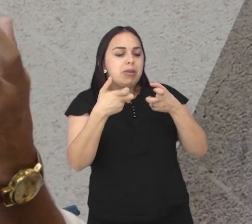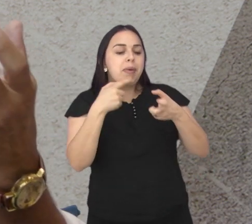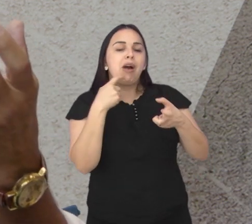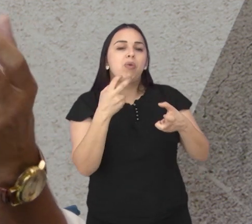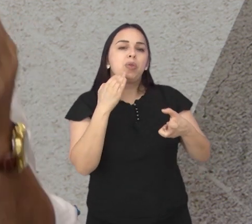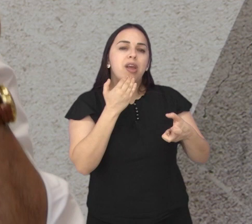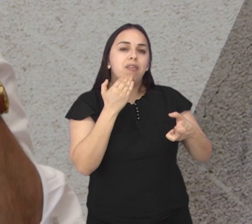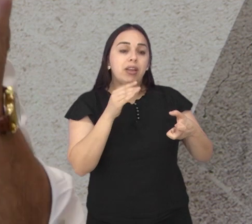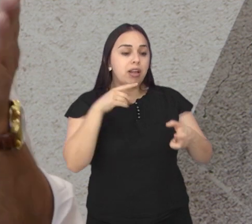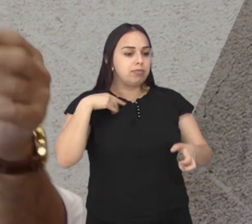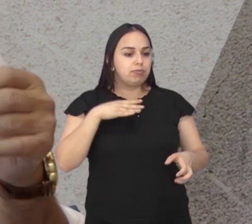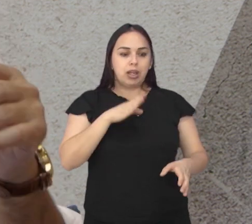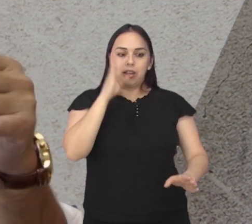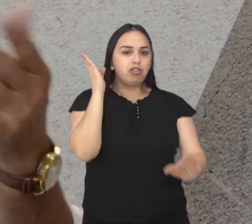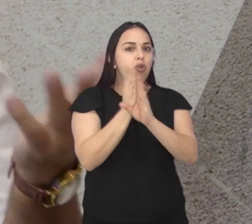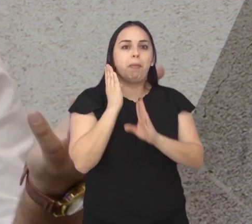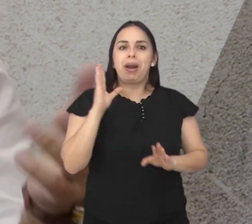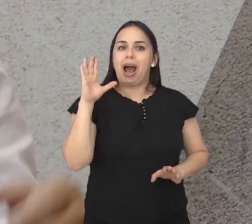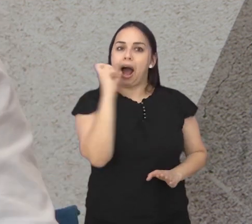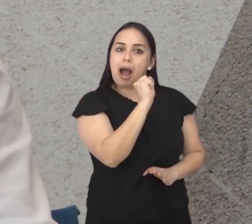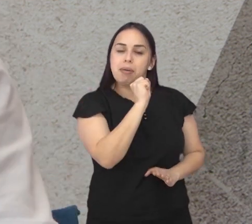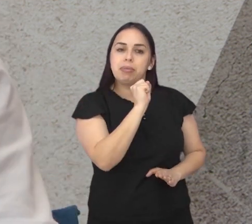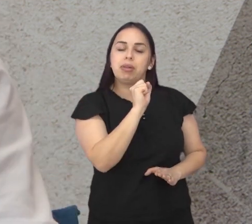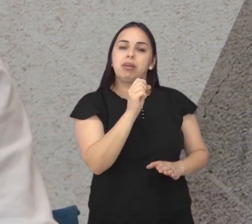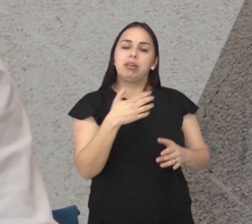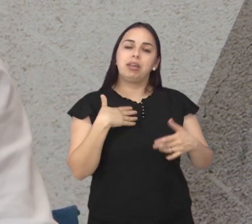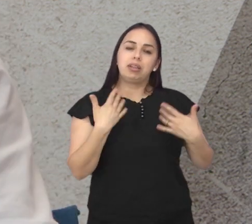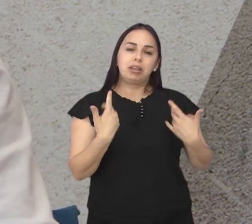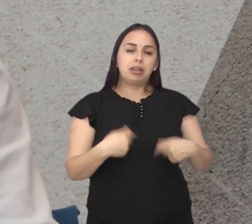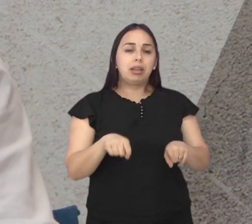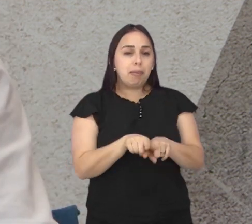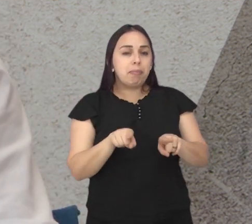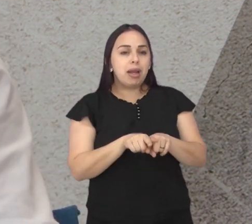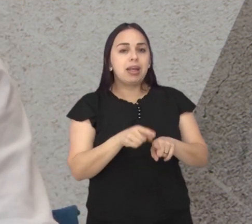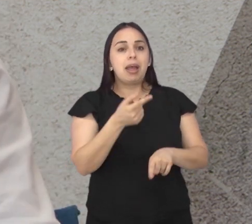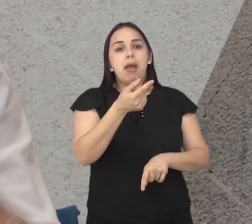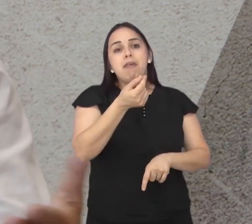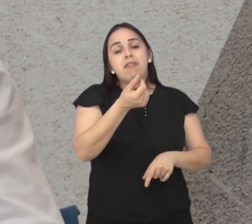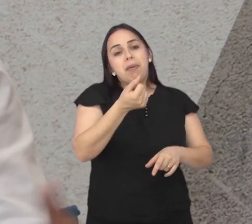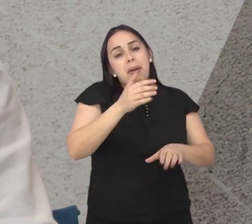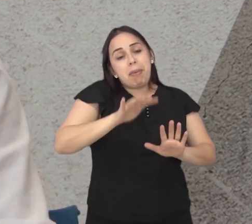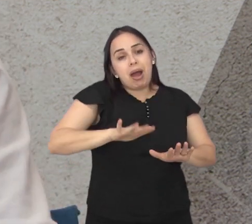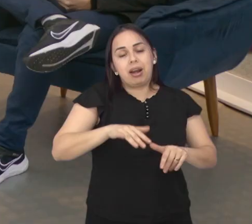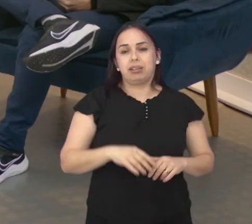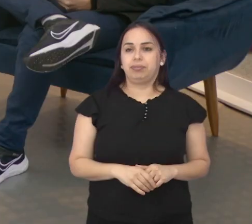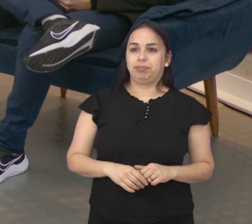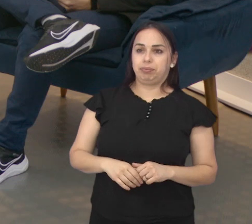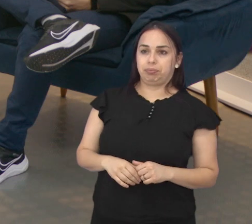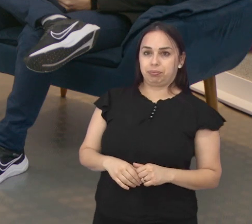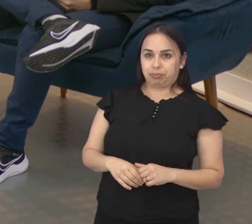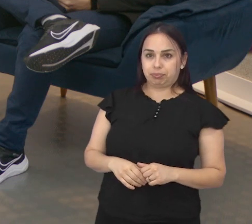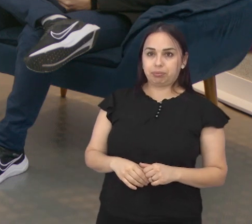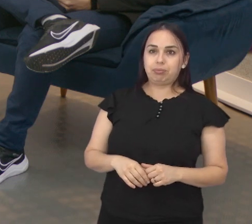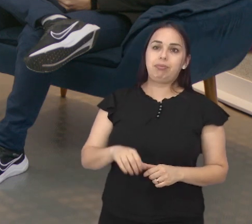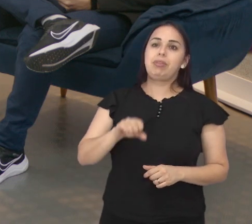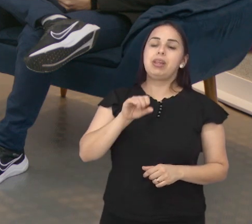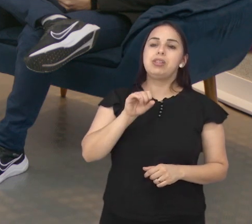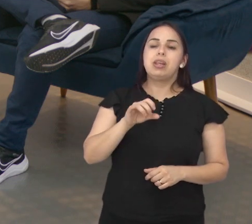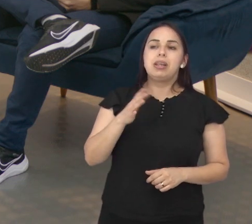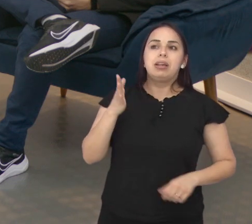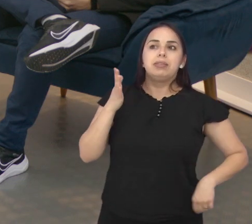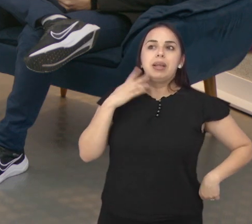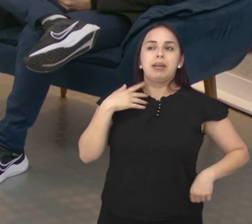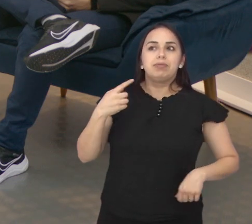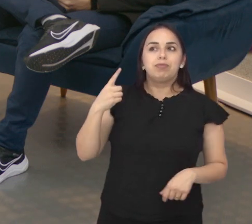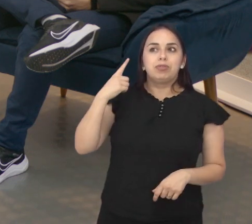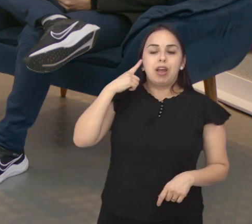defeito e consegue ir direto ao assunto e acaba deixando esse trabalho muito mais barato e melhor, né? Como quem diz, né? Aquele que só de